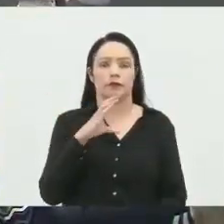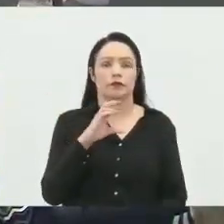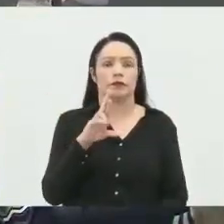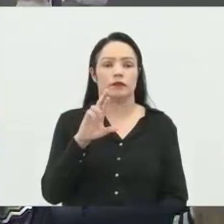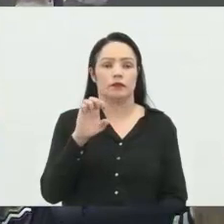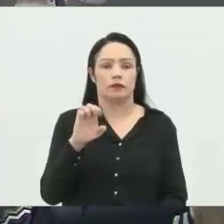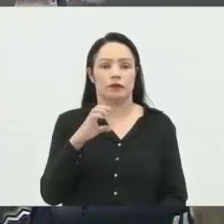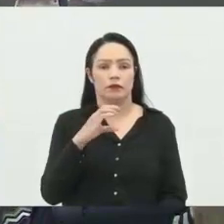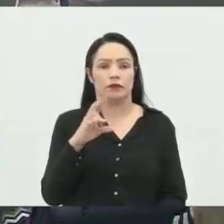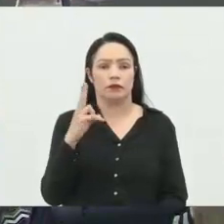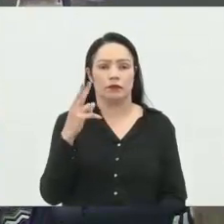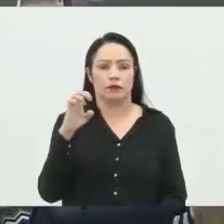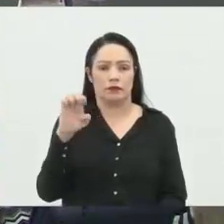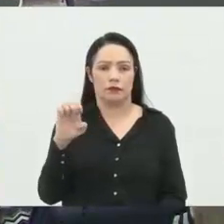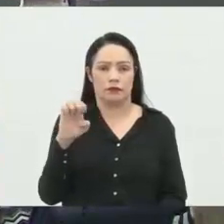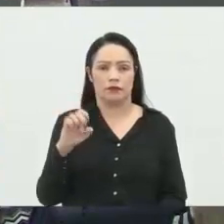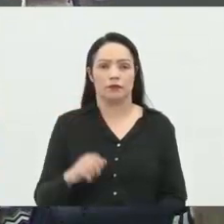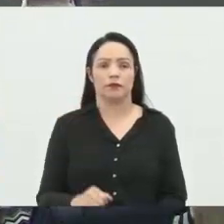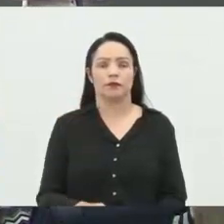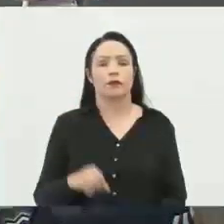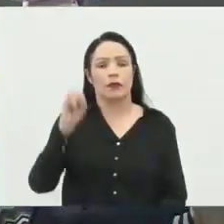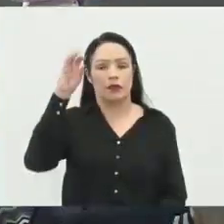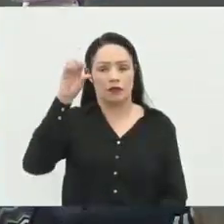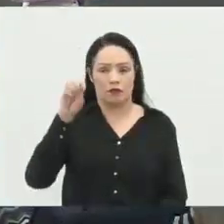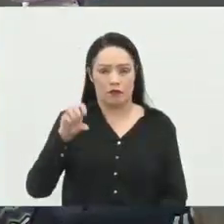e defesa do consumidor